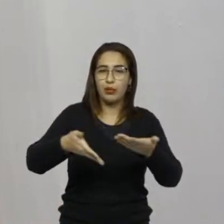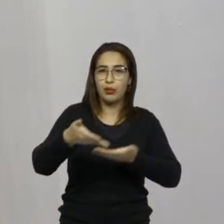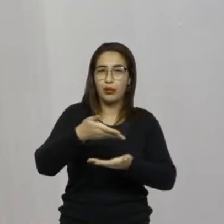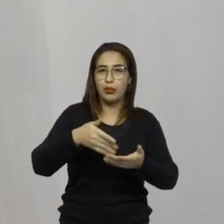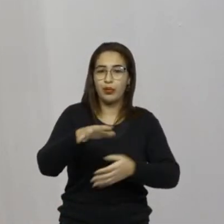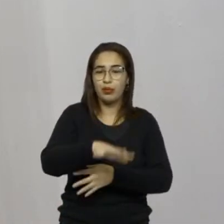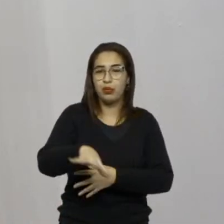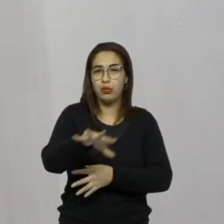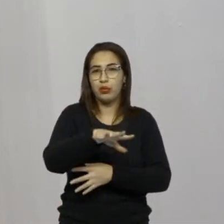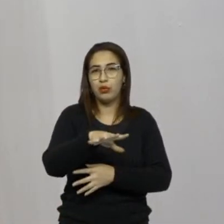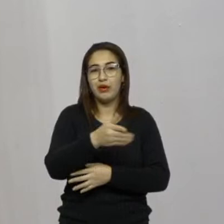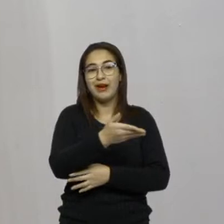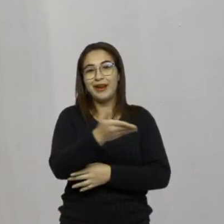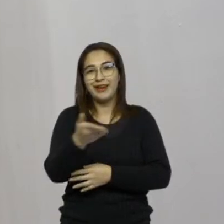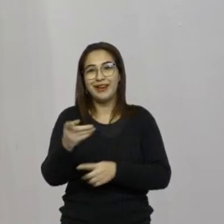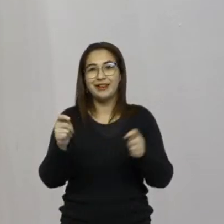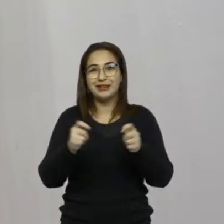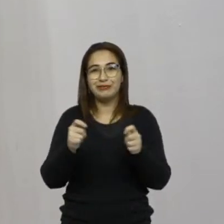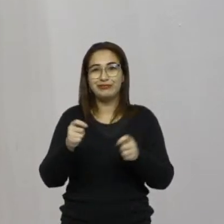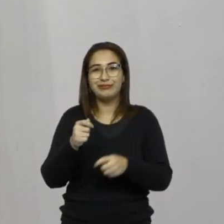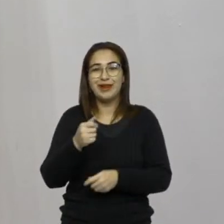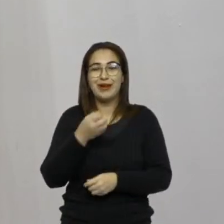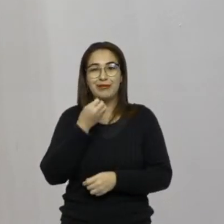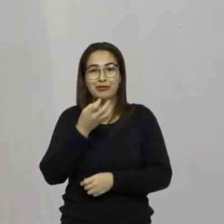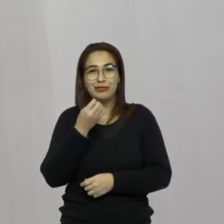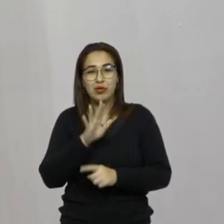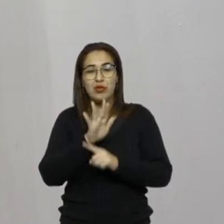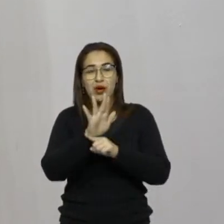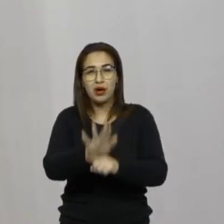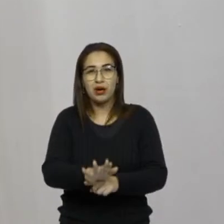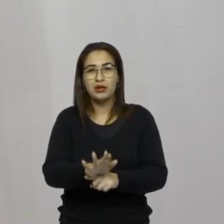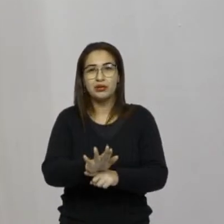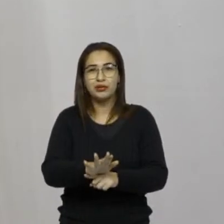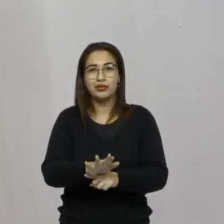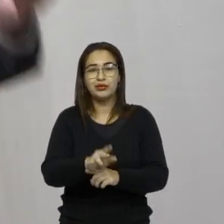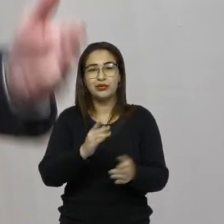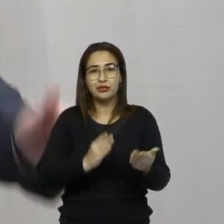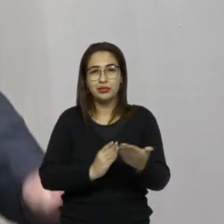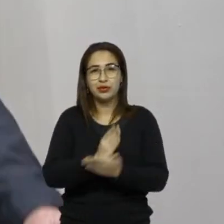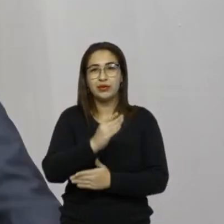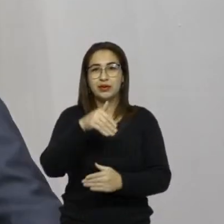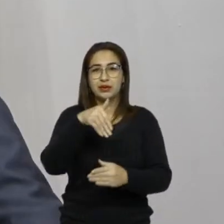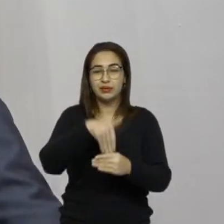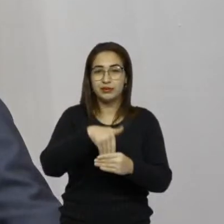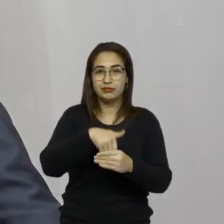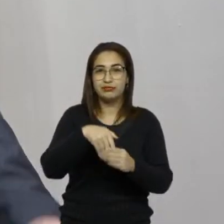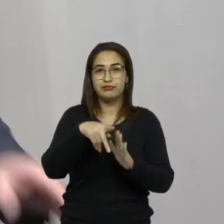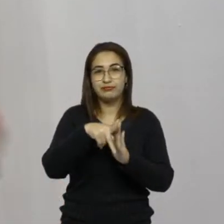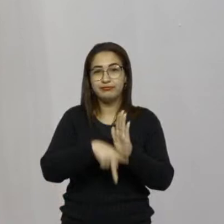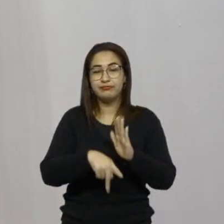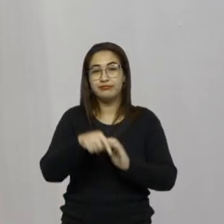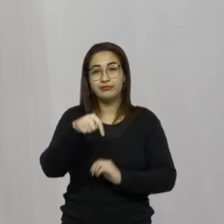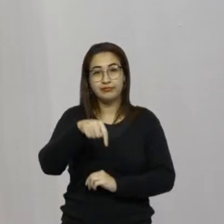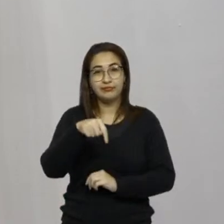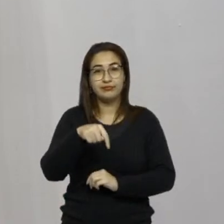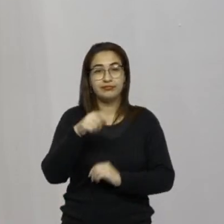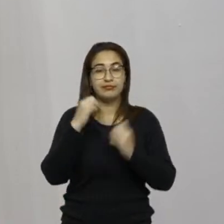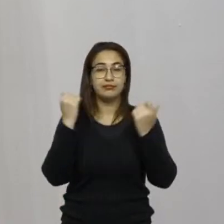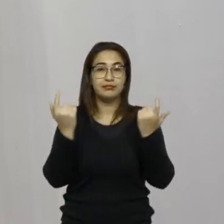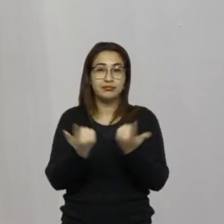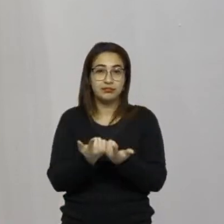com a aprovação deste projeto nesta casa. E esperamos, claro, a sanção por parte do governo. E nós